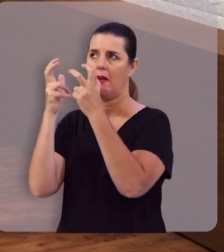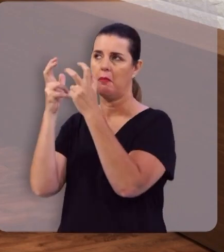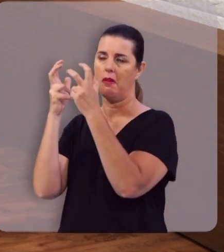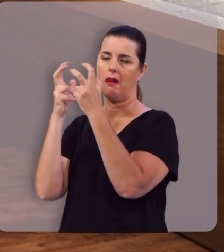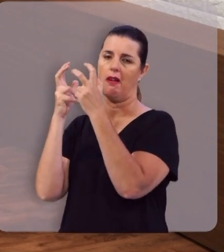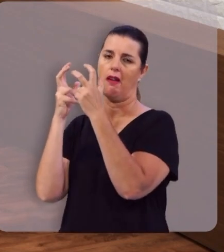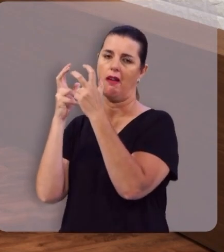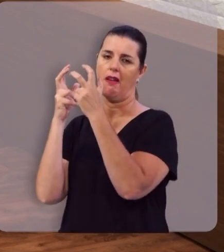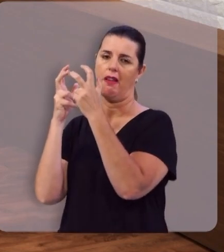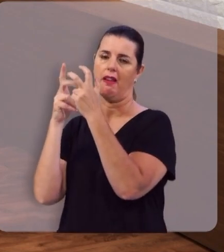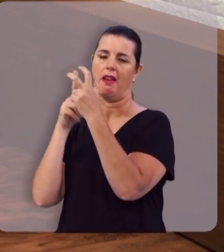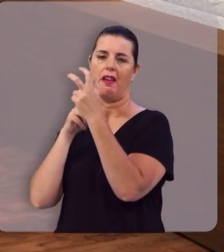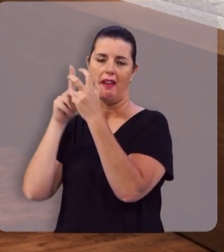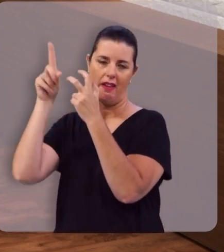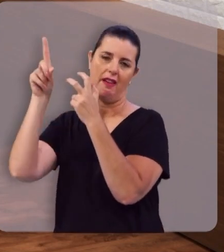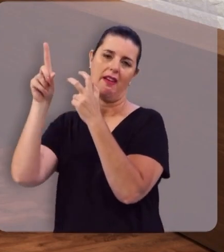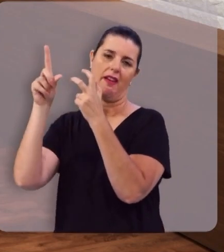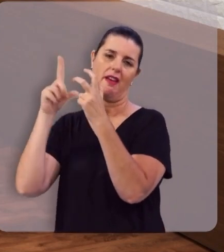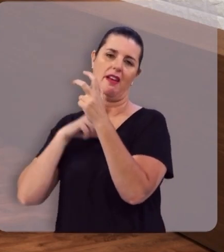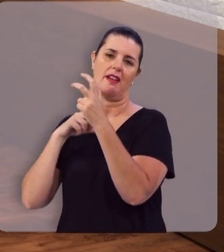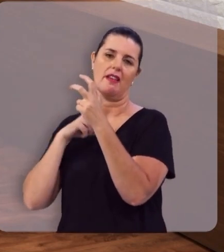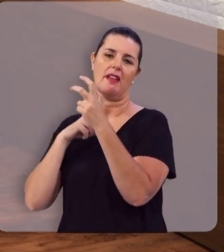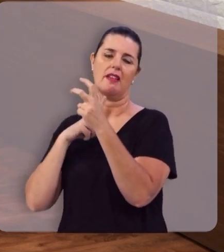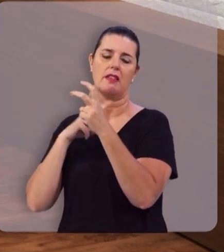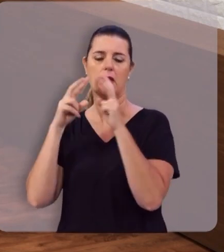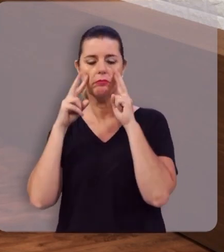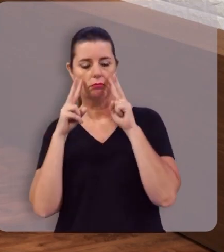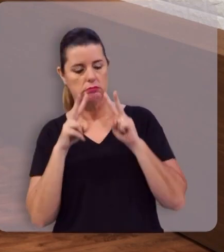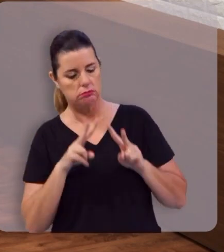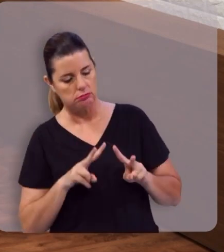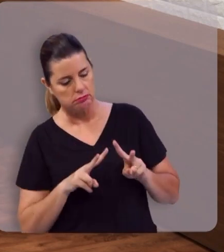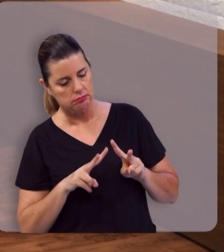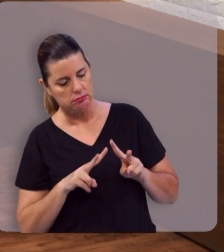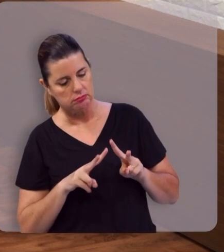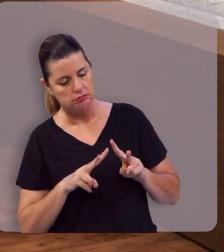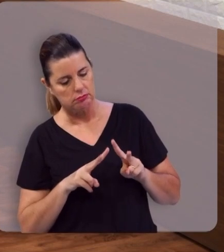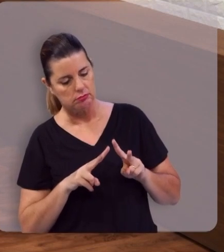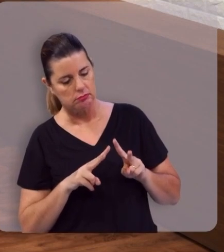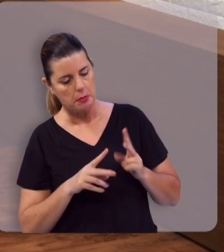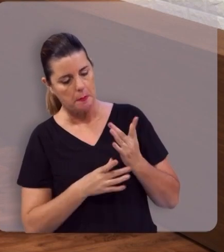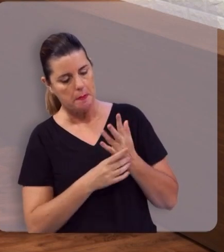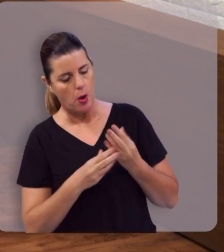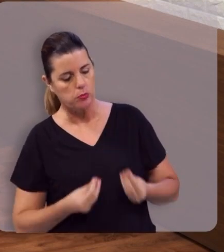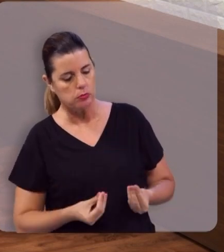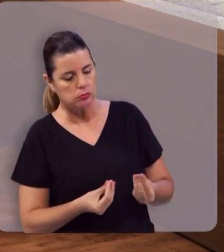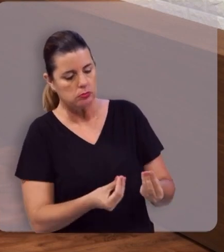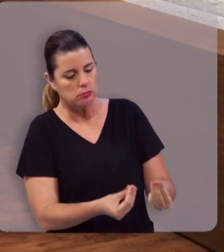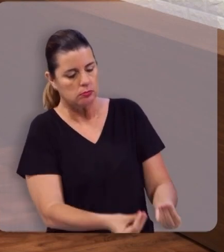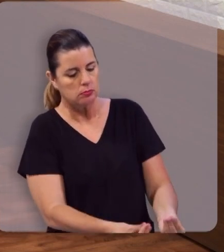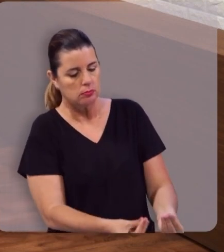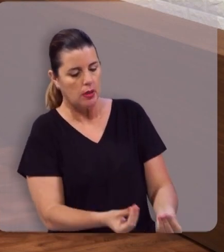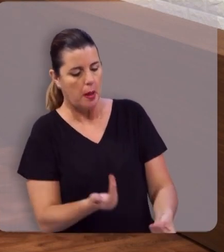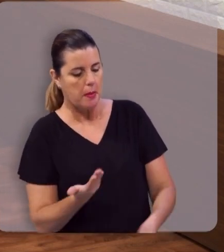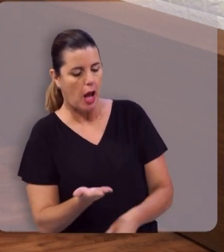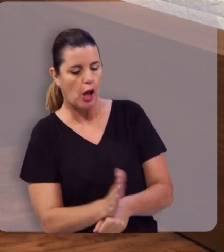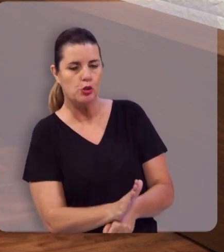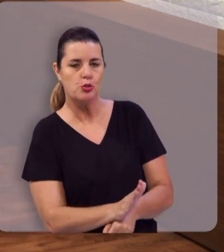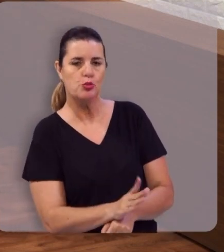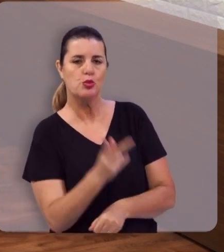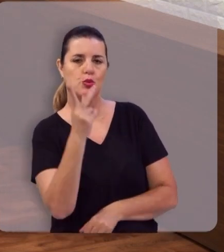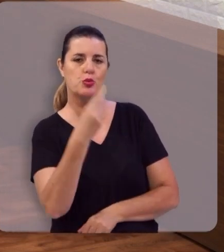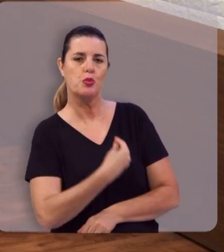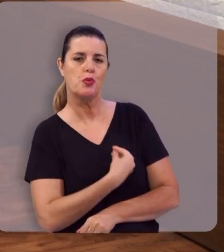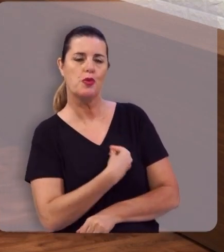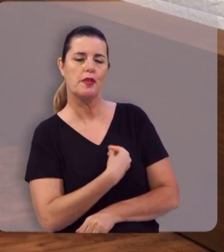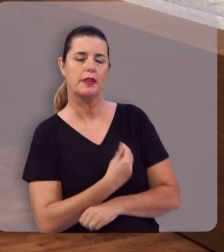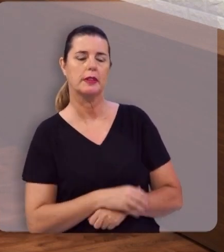Ele, Ele tem os seus ouvidos abertos e as suas mãos estendidas para atender